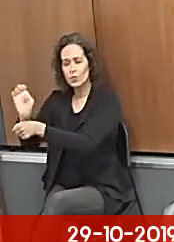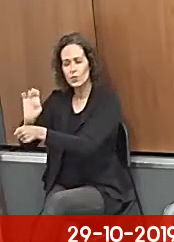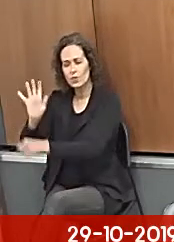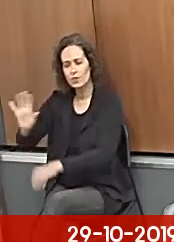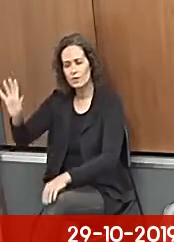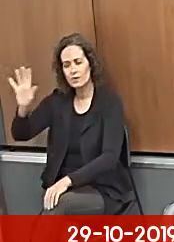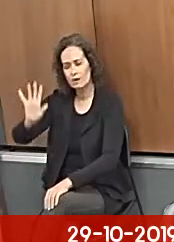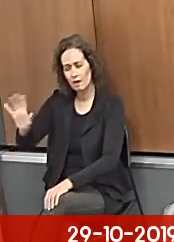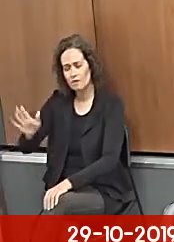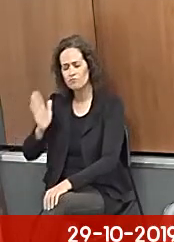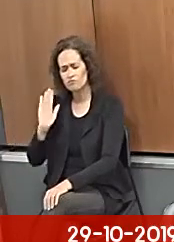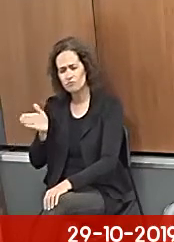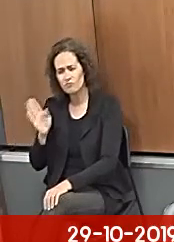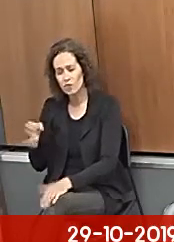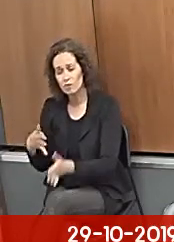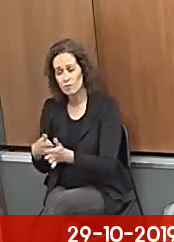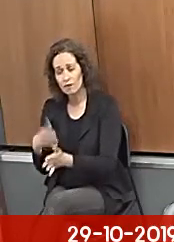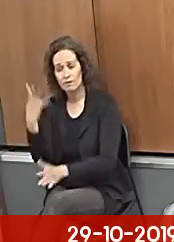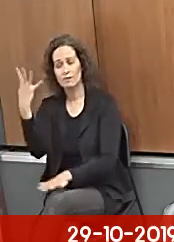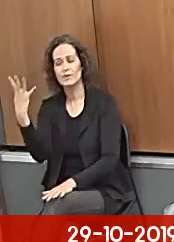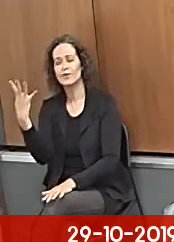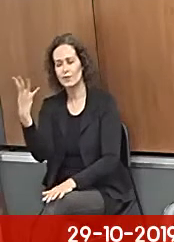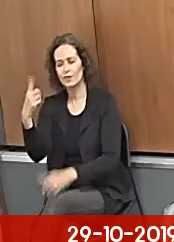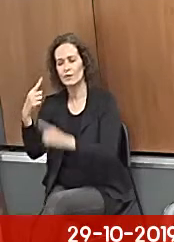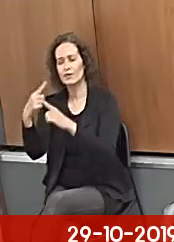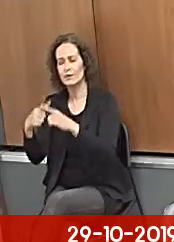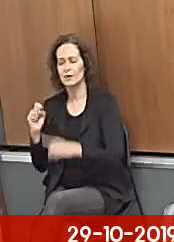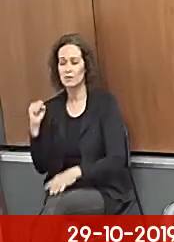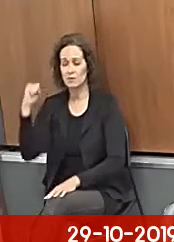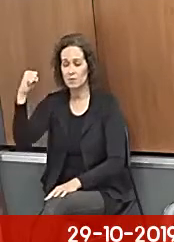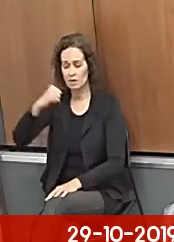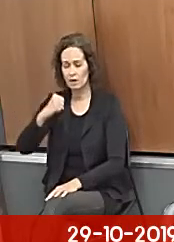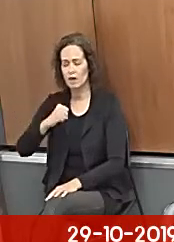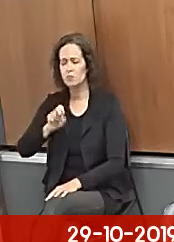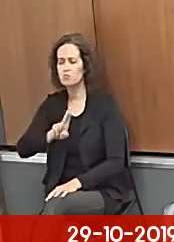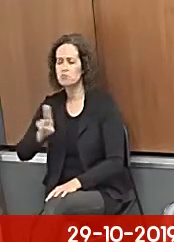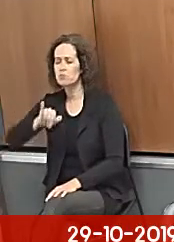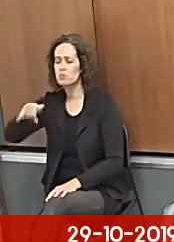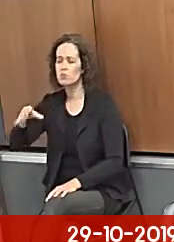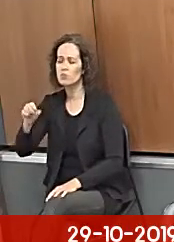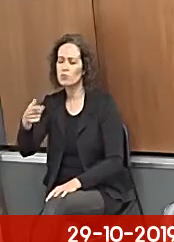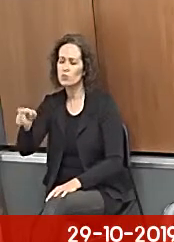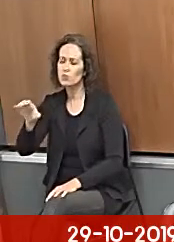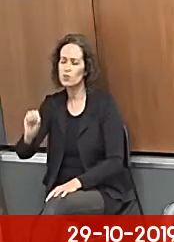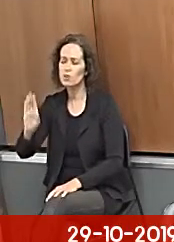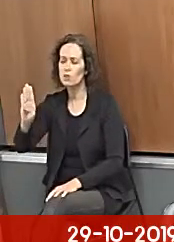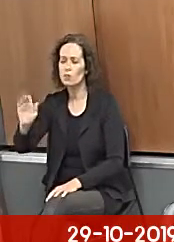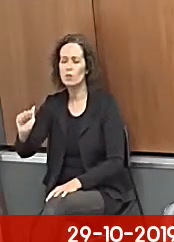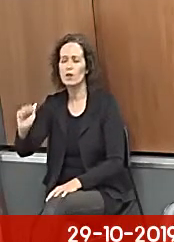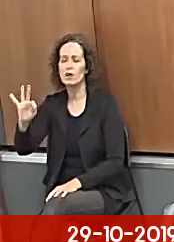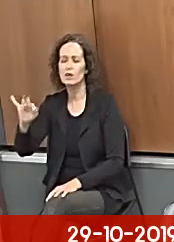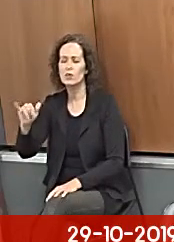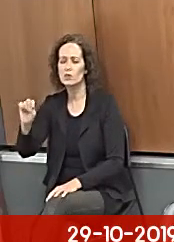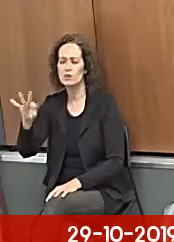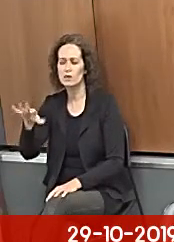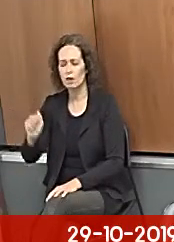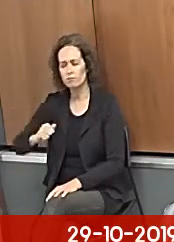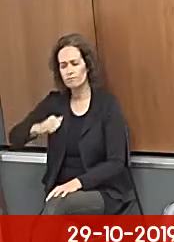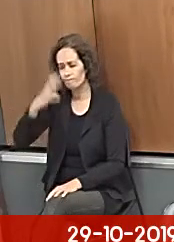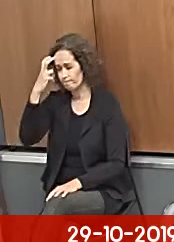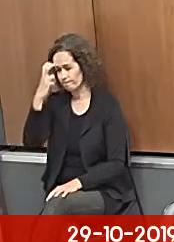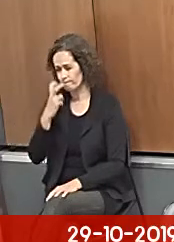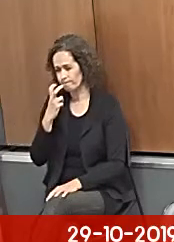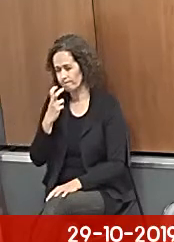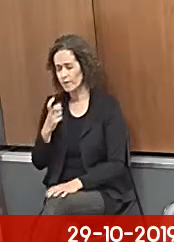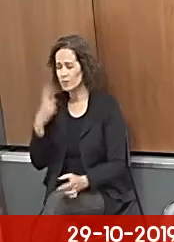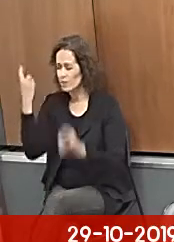que foi tetracampeão mundial, que foi bicampeão paralímpico, que é o João Batista, né, que ele é deficiente visual. Então, assim, a